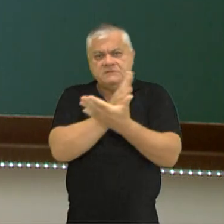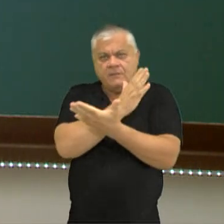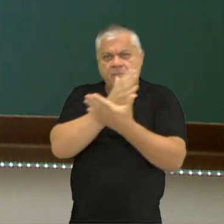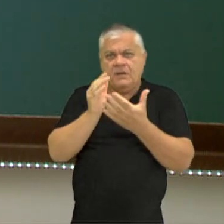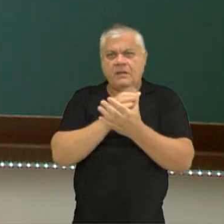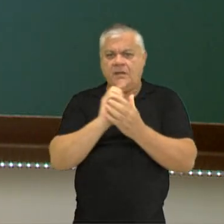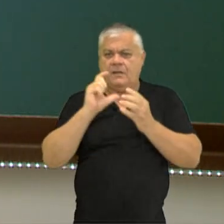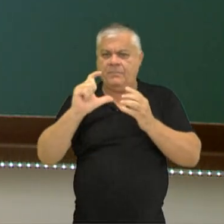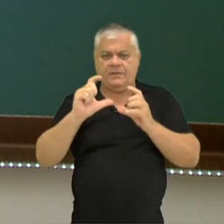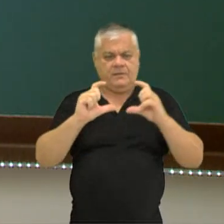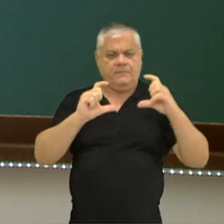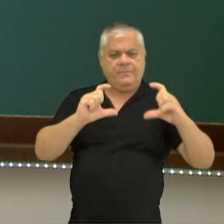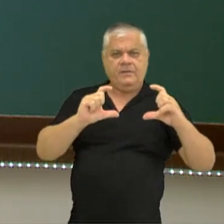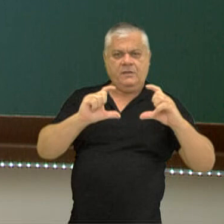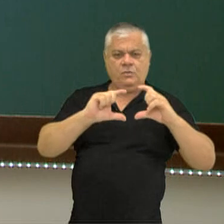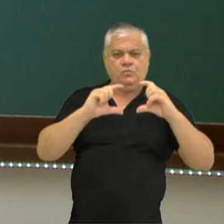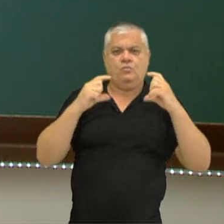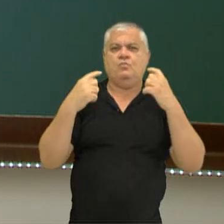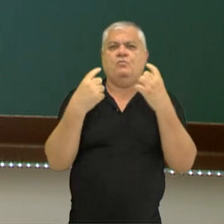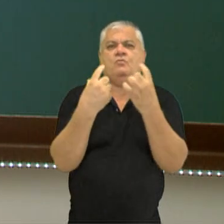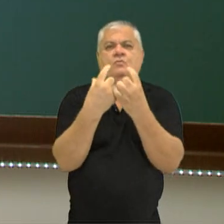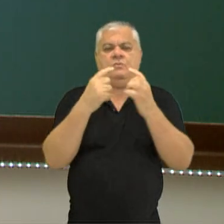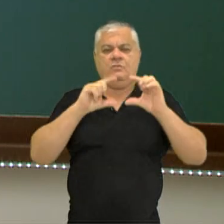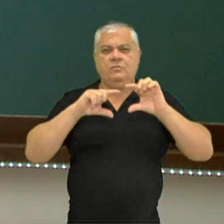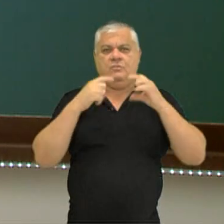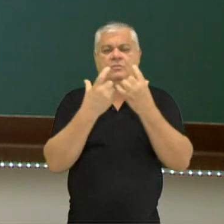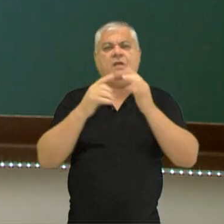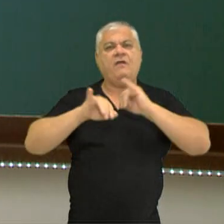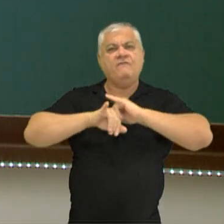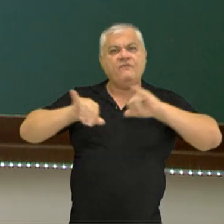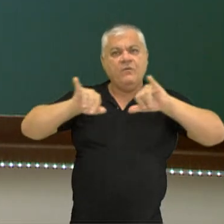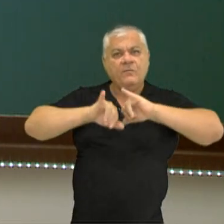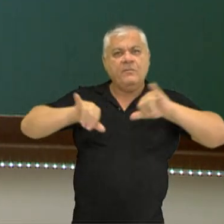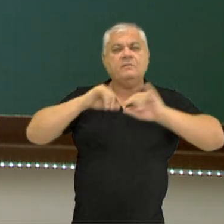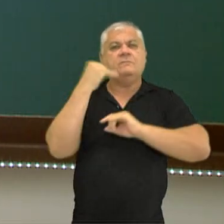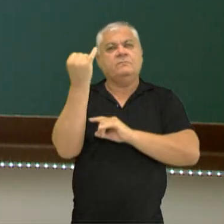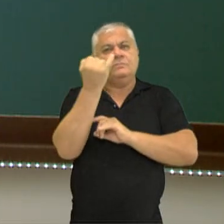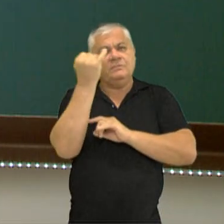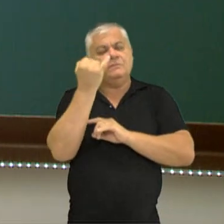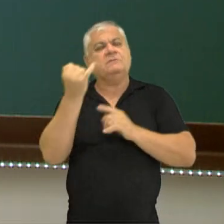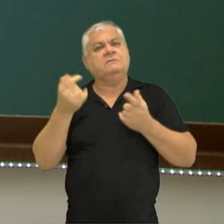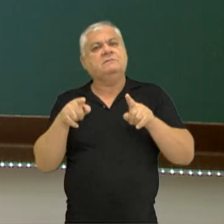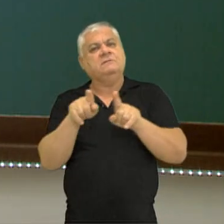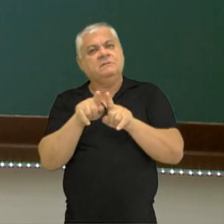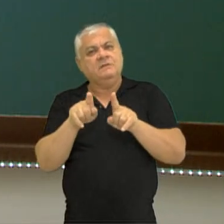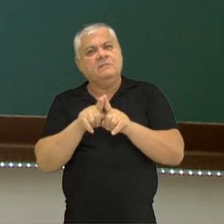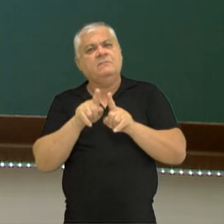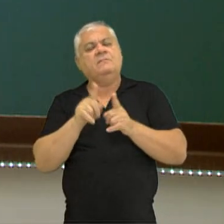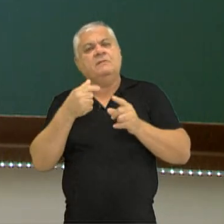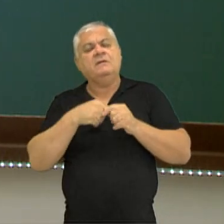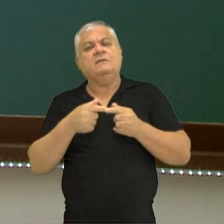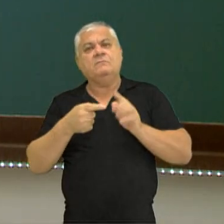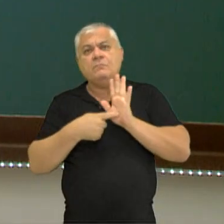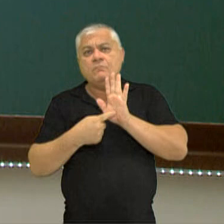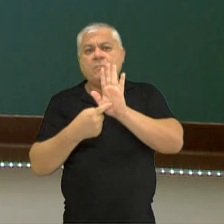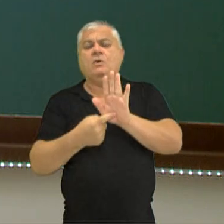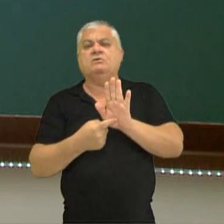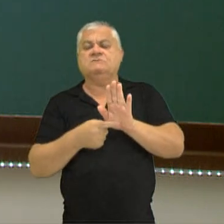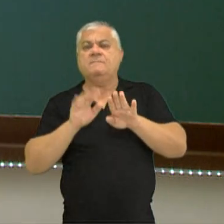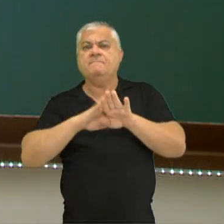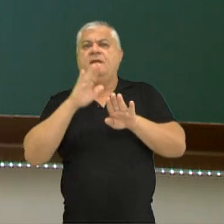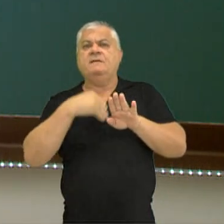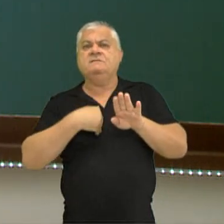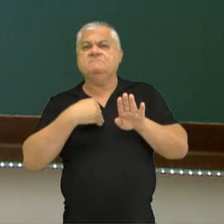cada pedaço para colocar as informações, todas as informações que ela quer e as informações que ela quer destacar mais, né, do